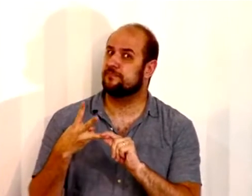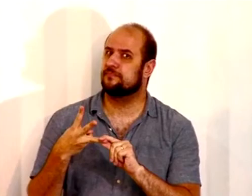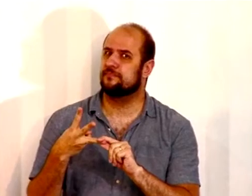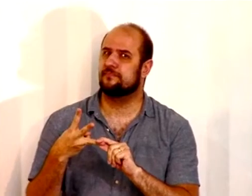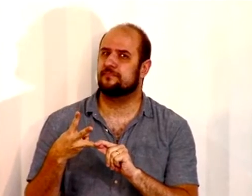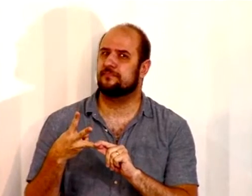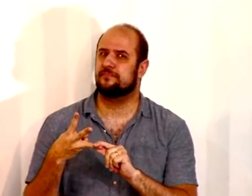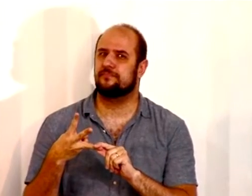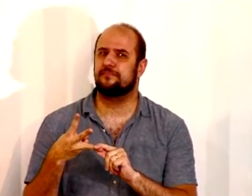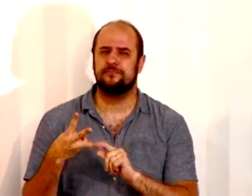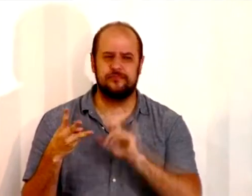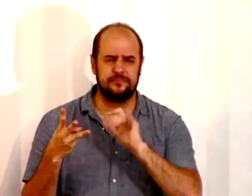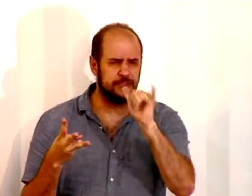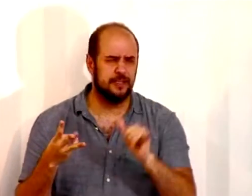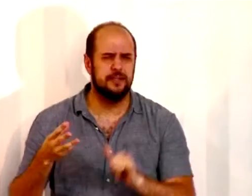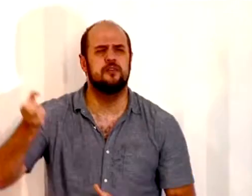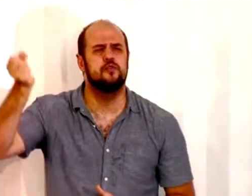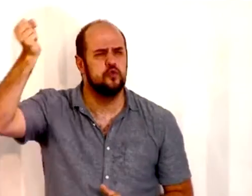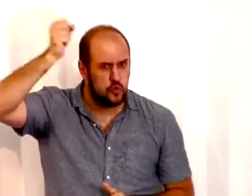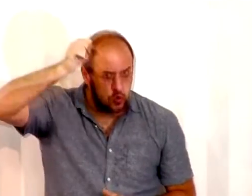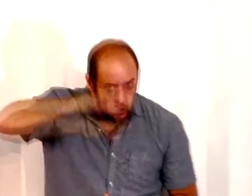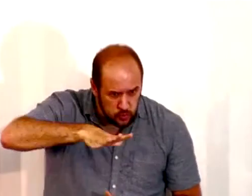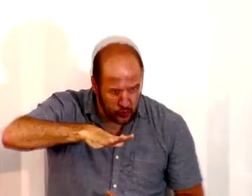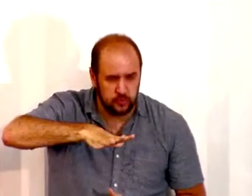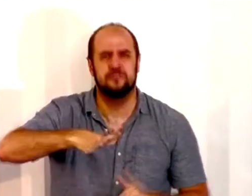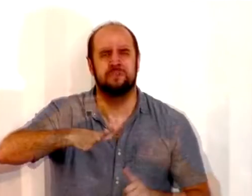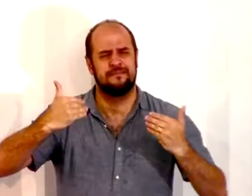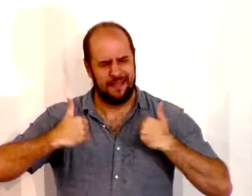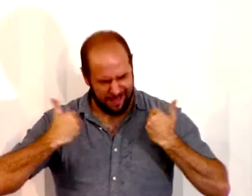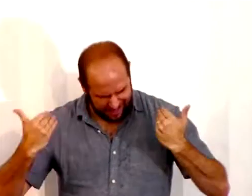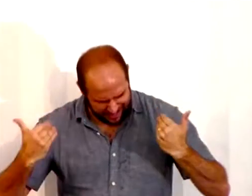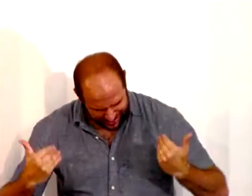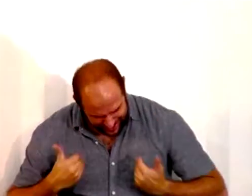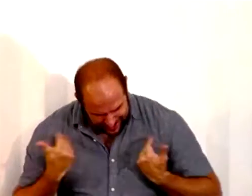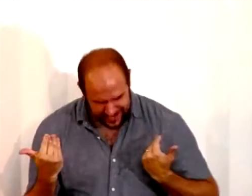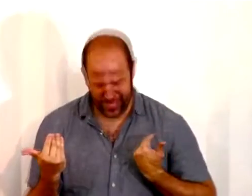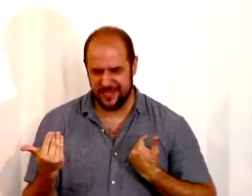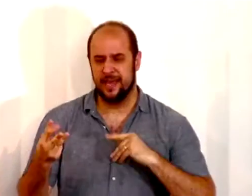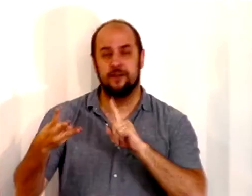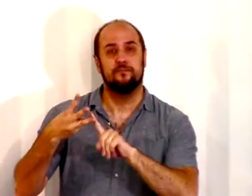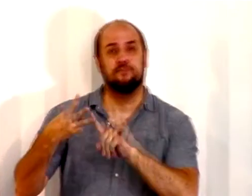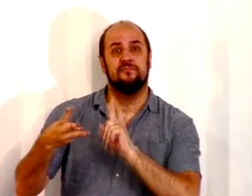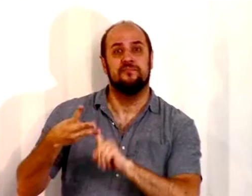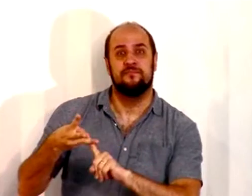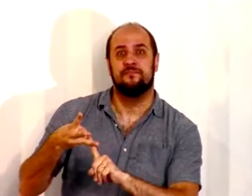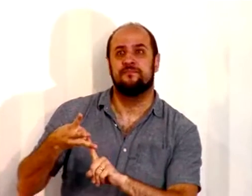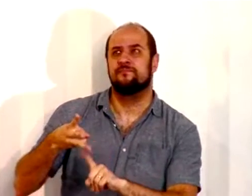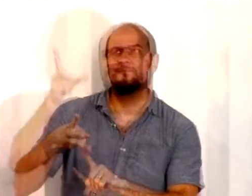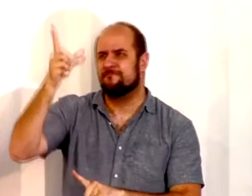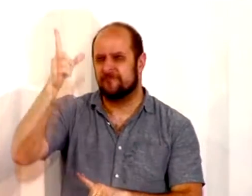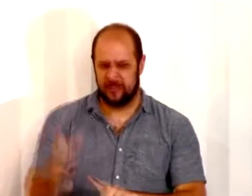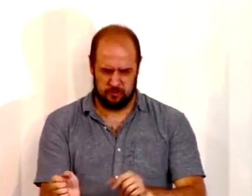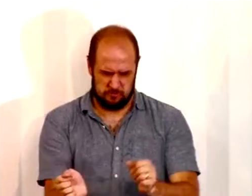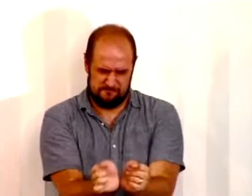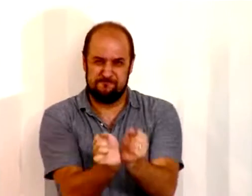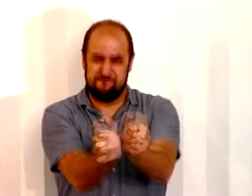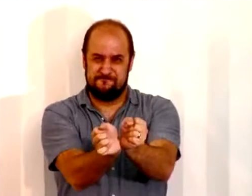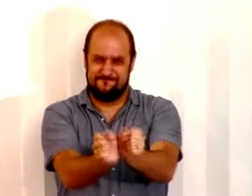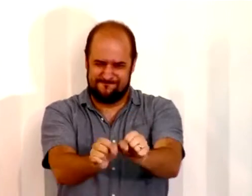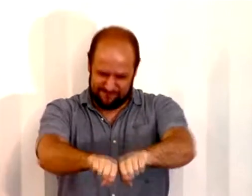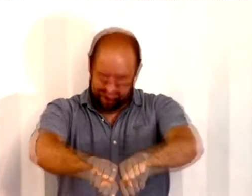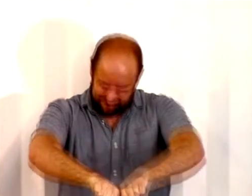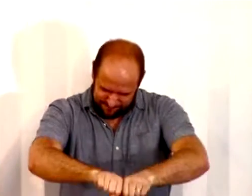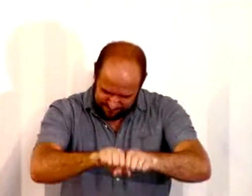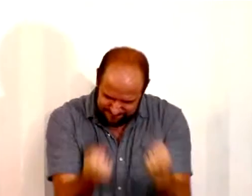é luz no meio das trevas, não só é alegria no meio do povo, mas é aquele que quebra o jugo que